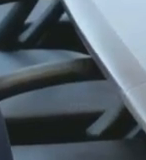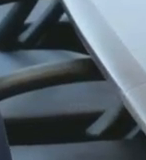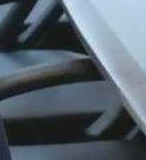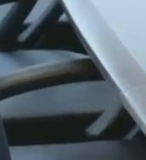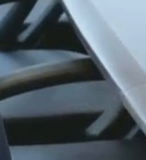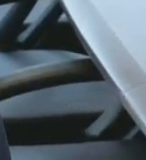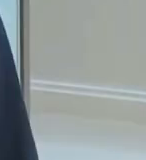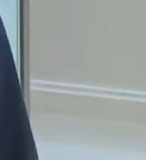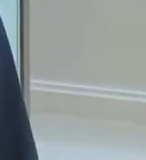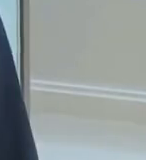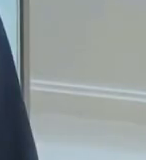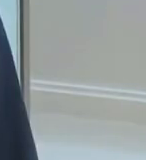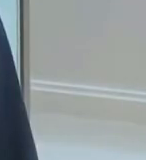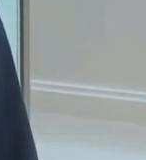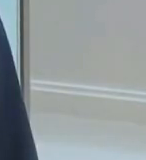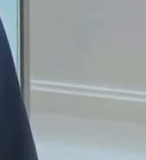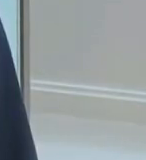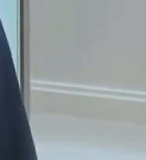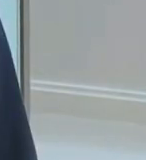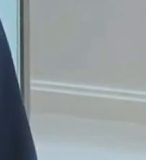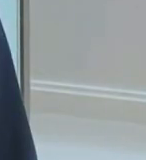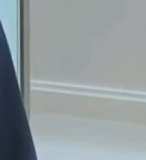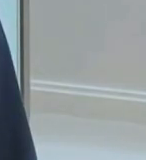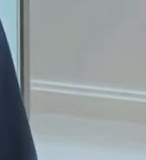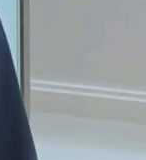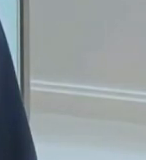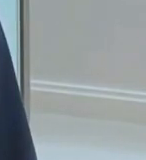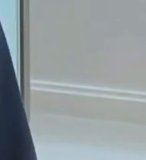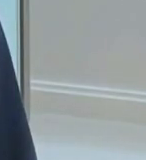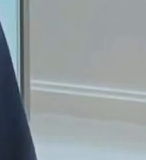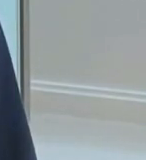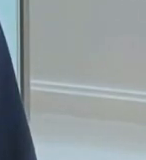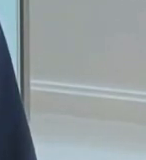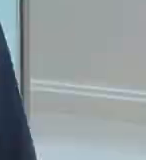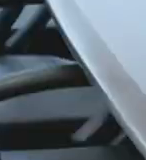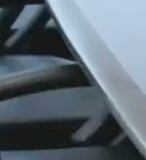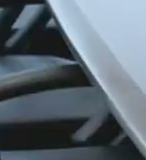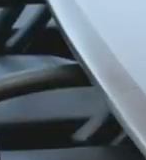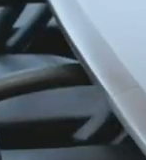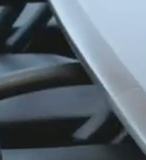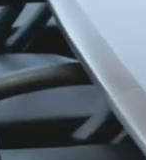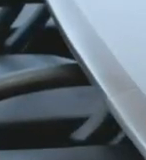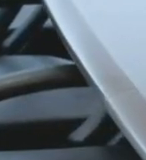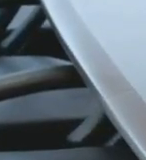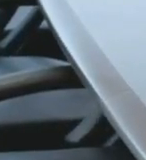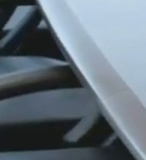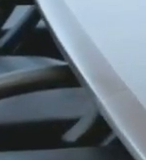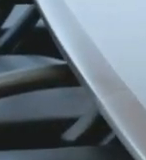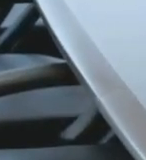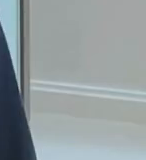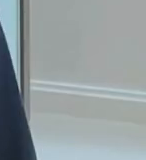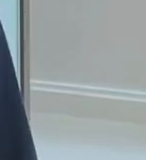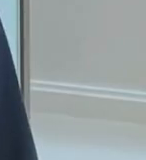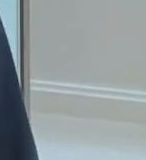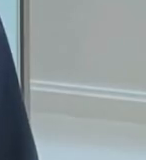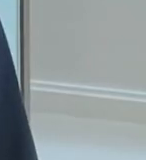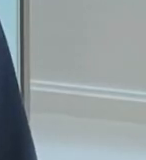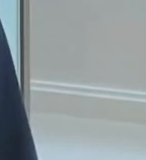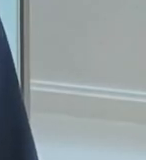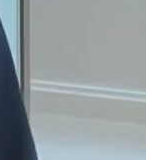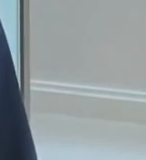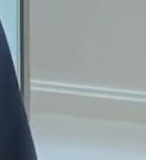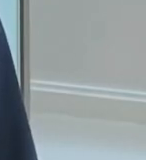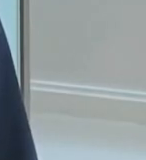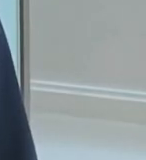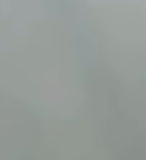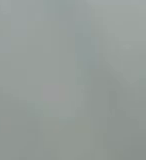e laboratórios, o papel deles é, sem dúvida alguma, trazer benefício para a parte assistencial e de atenção à saúde do cidadão